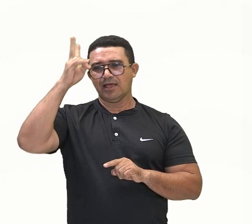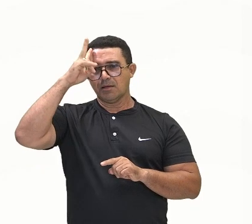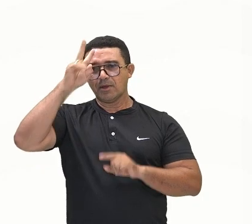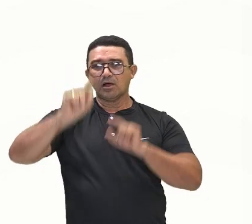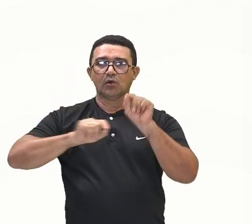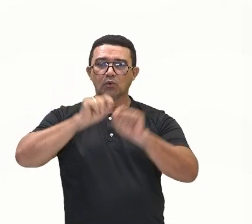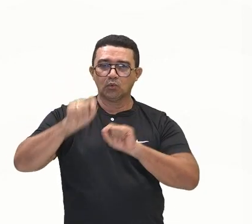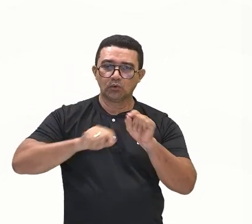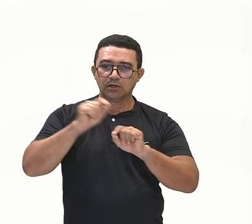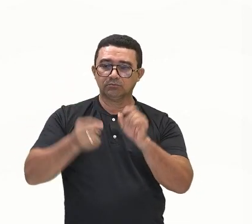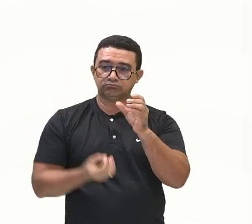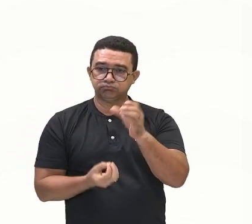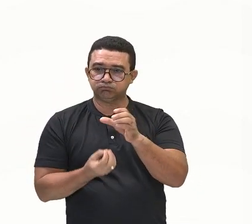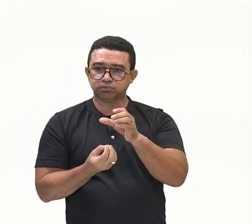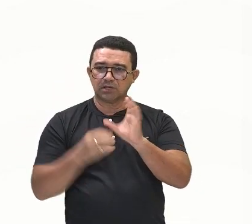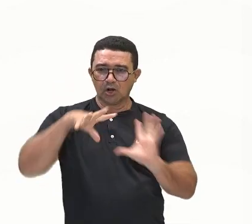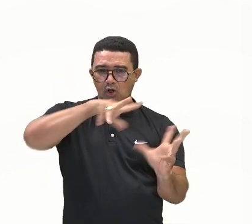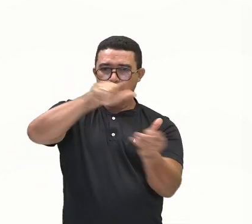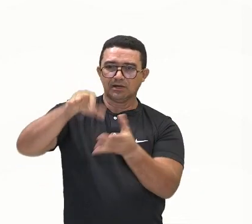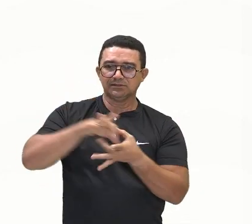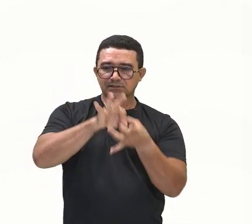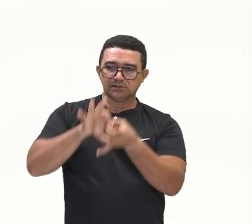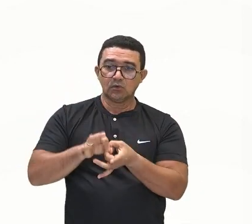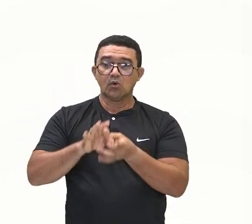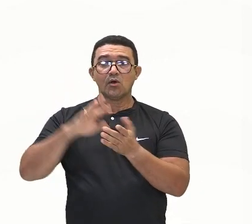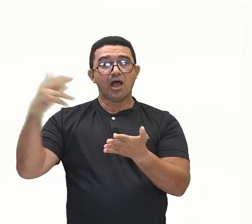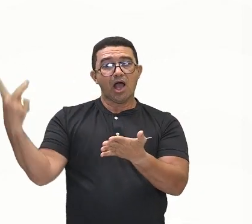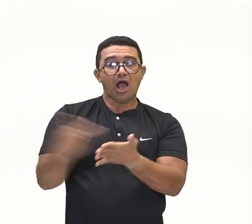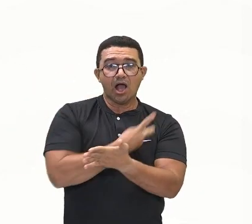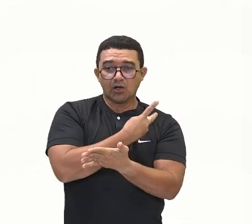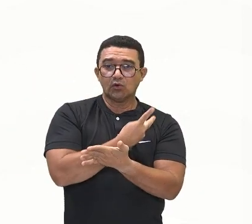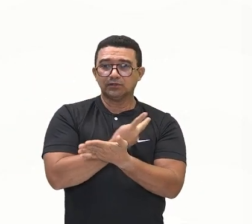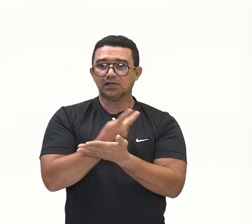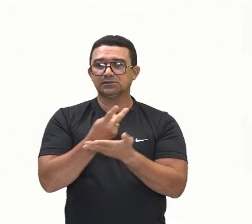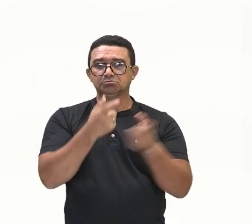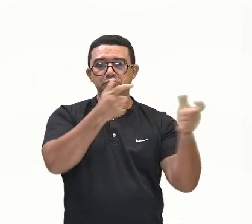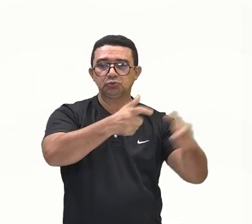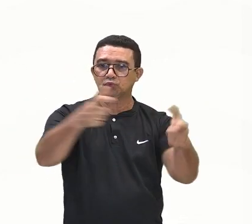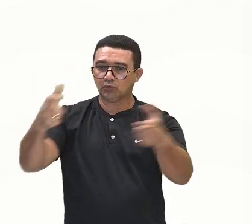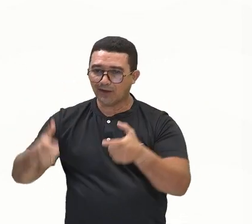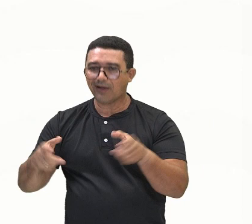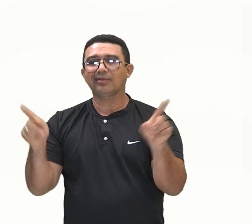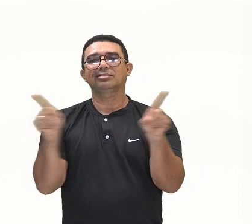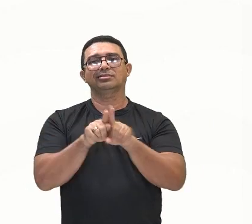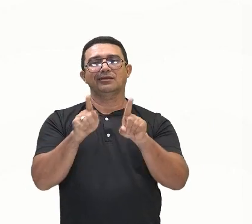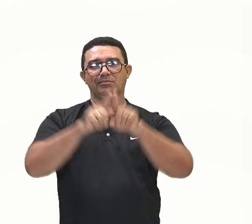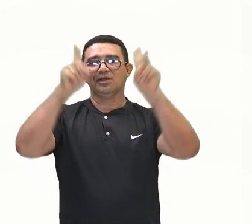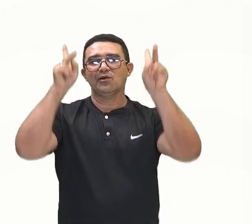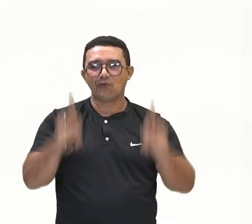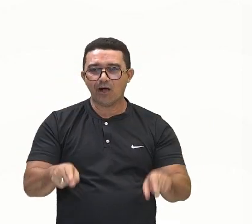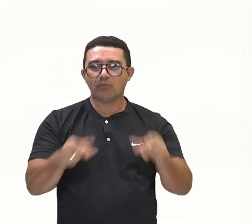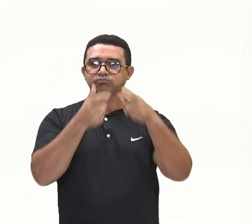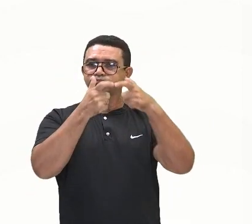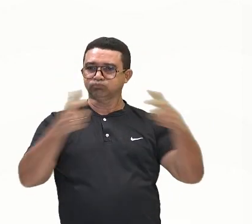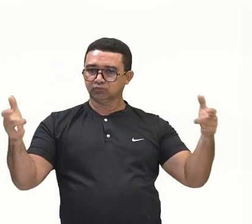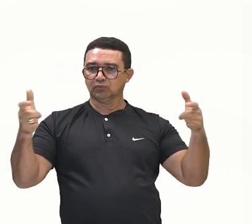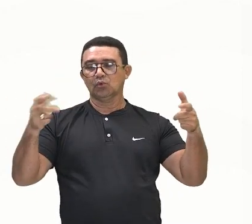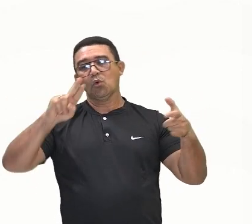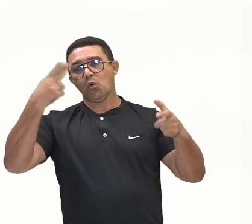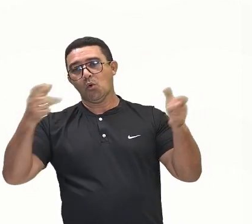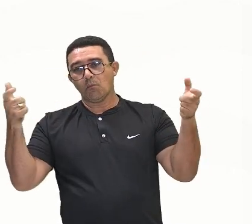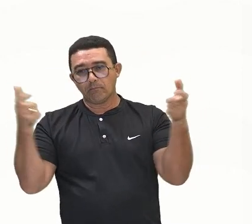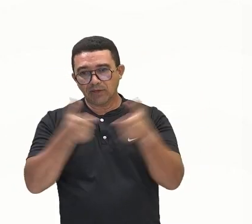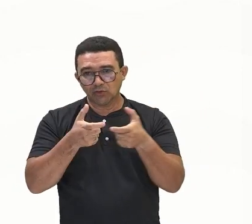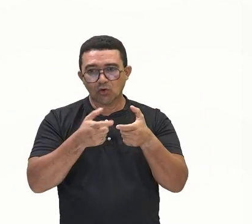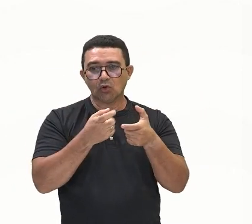ela funciona em escala. Isso quer dizer o que acontece em um lugar vai acontecer em maior ou em menor quantidade